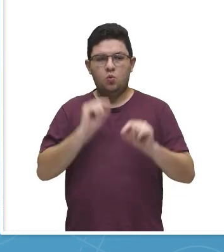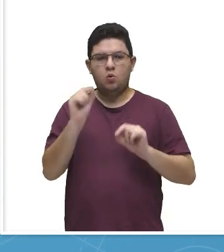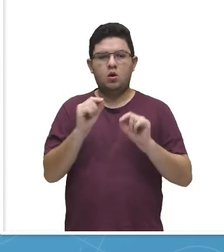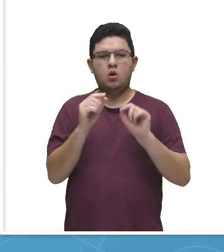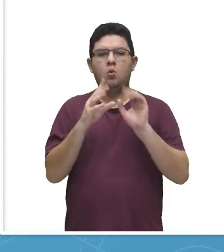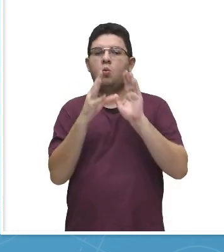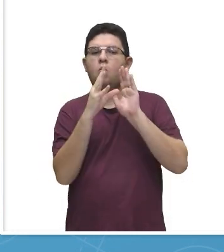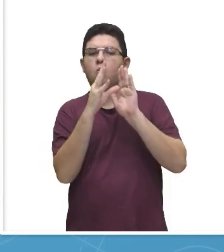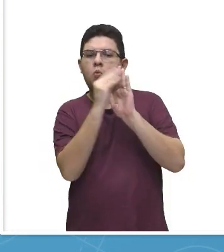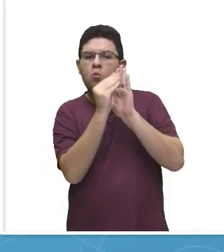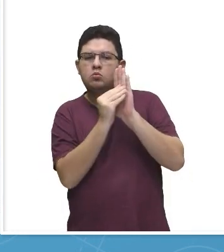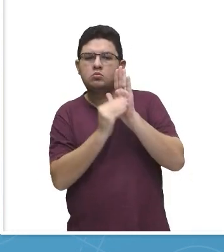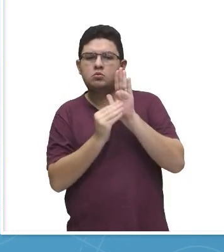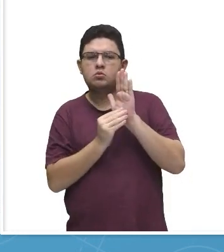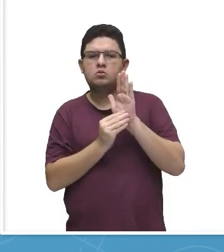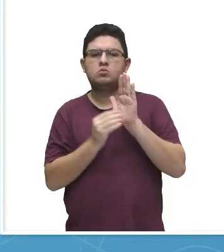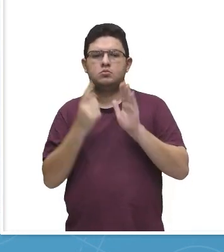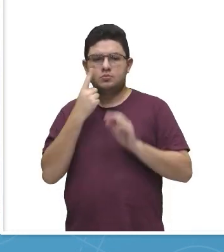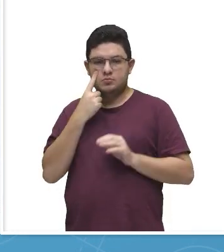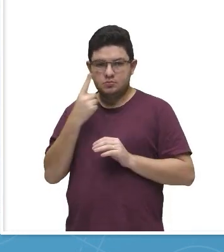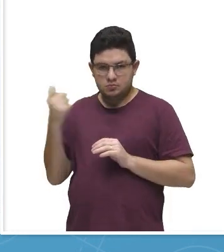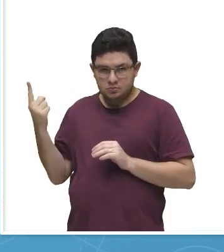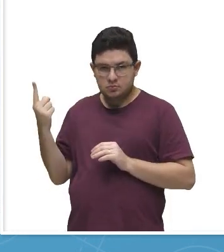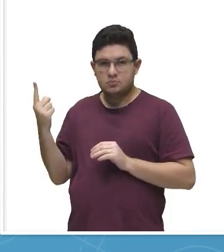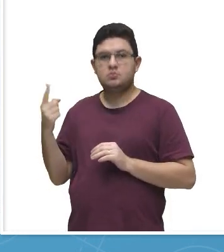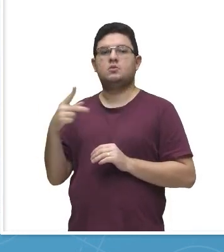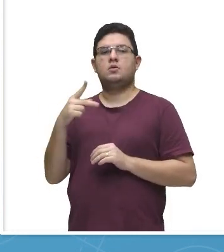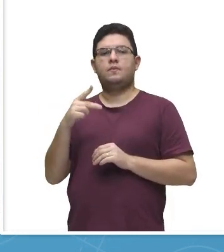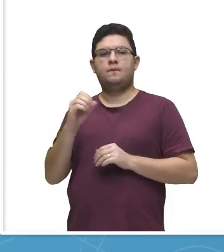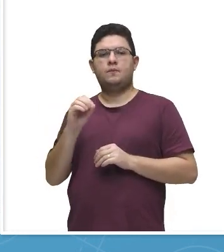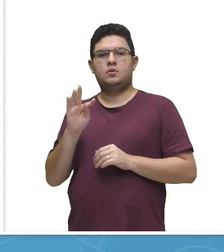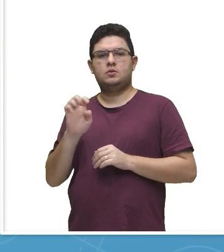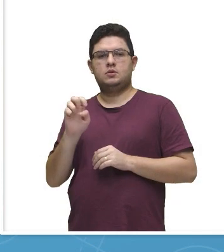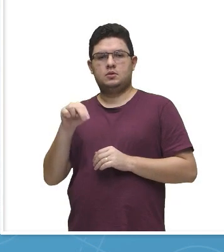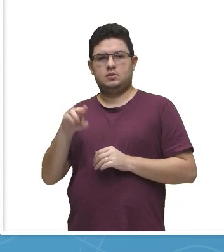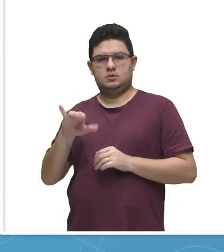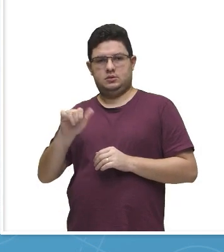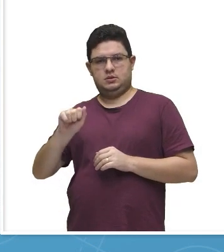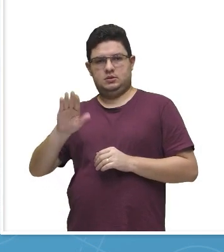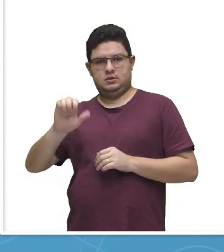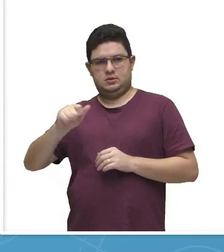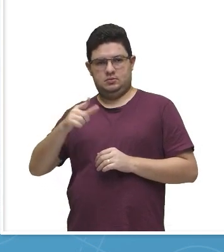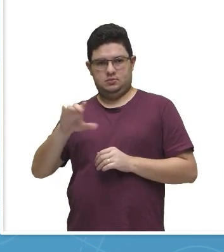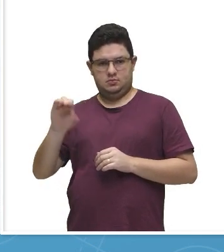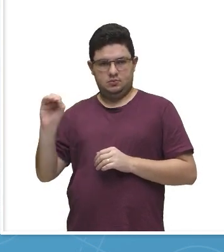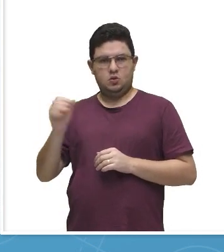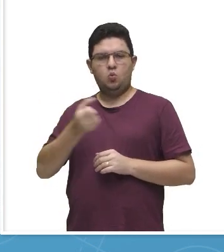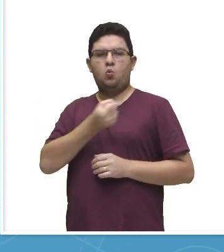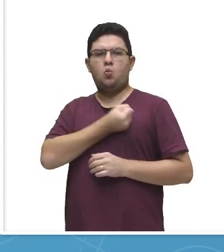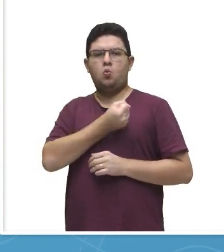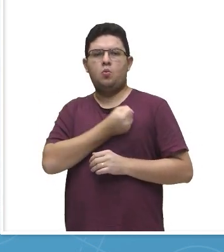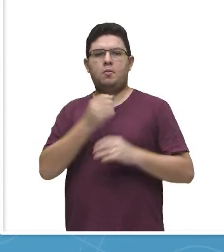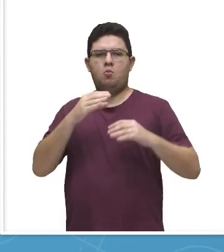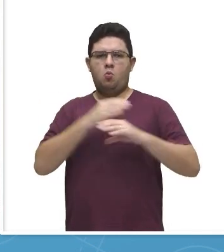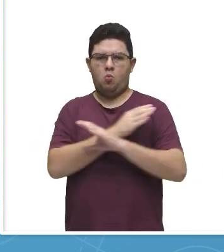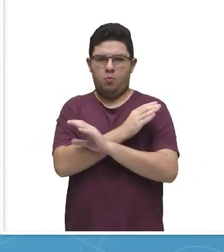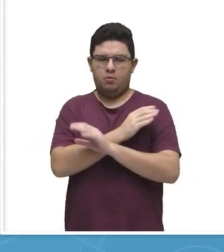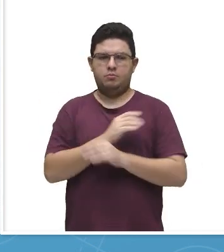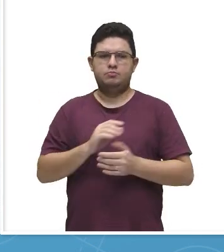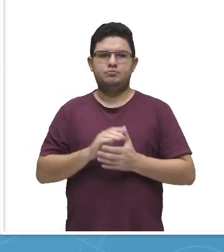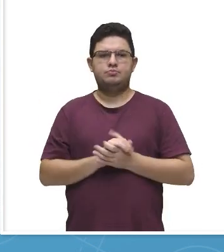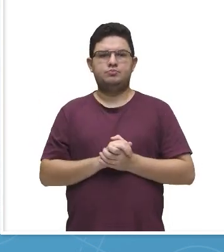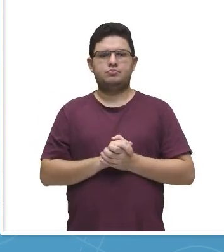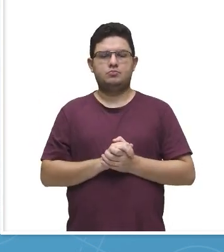inteiros. Então, me acompanha aí na cartela. Por definição, hoje nós vamos comentar